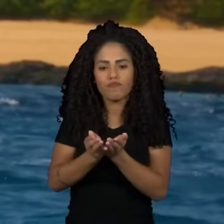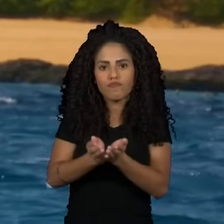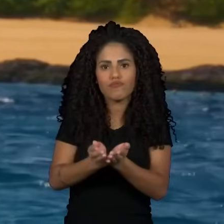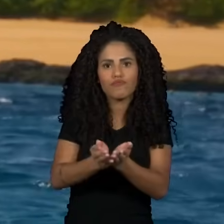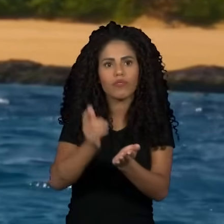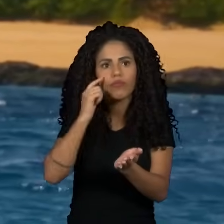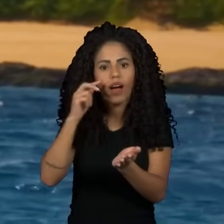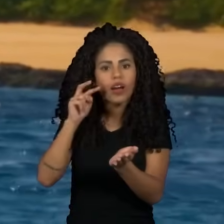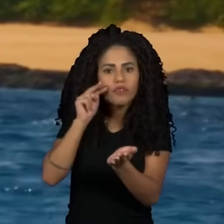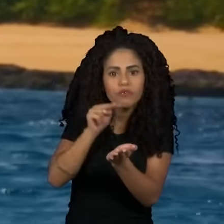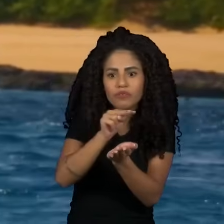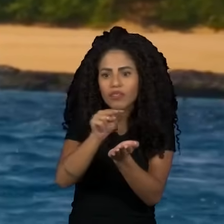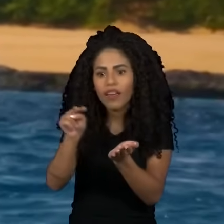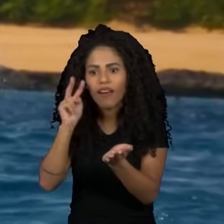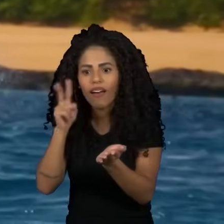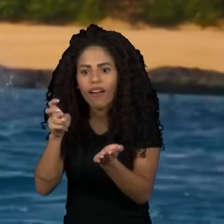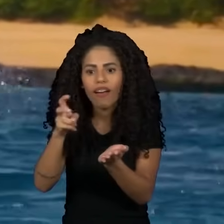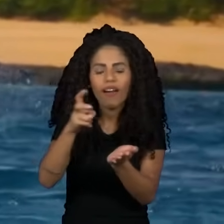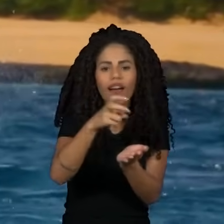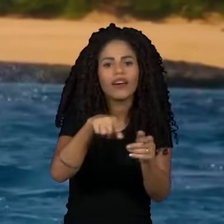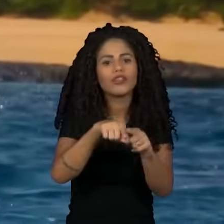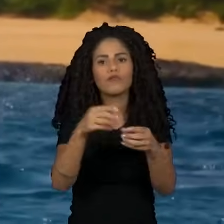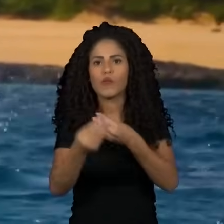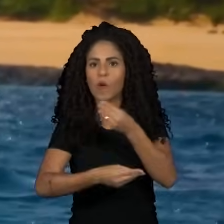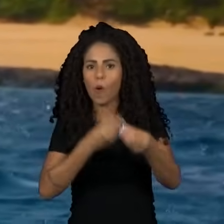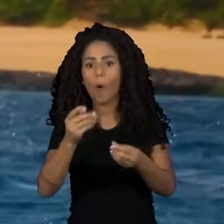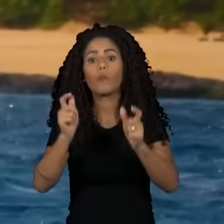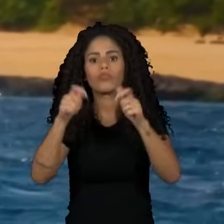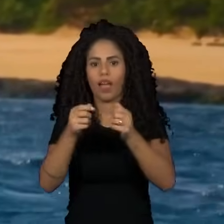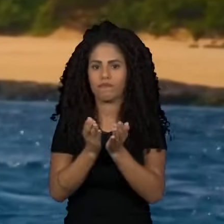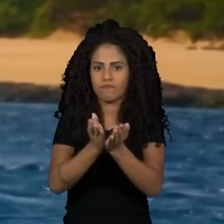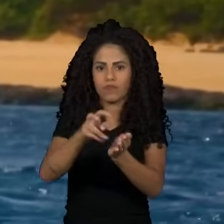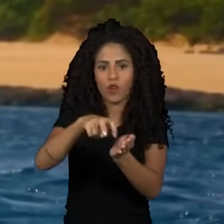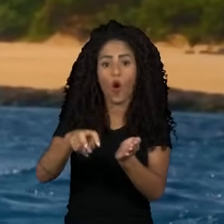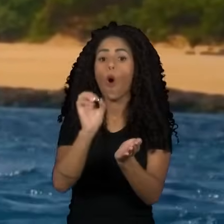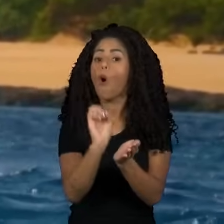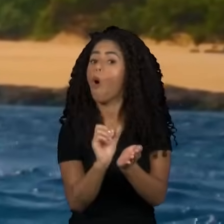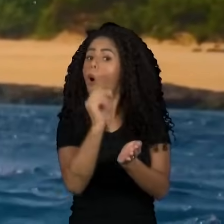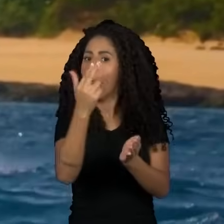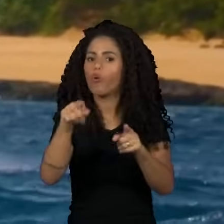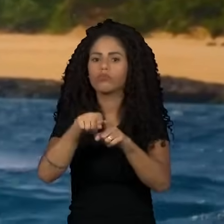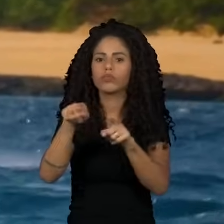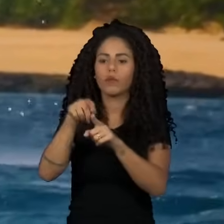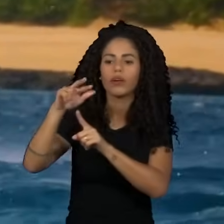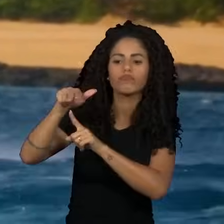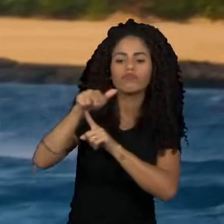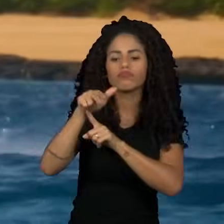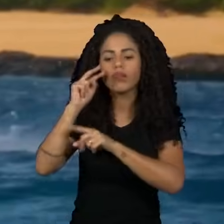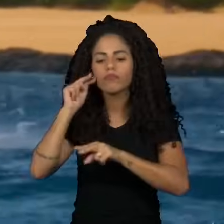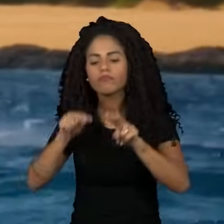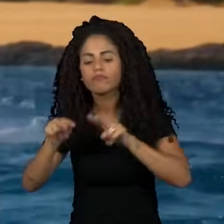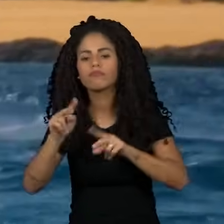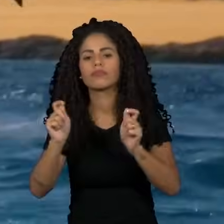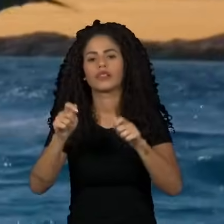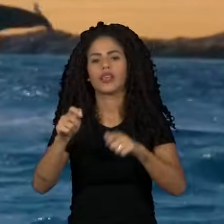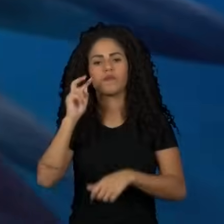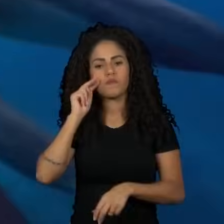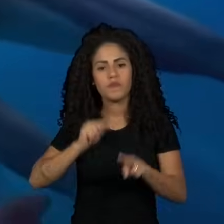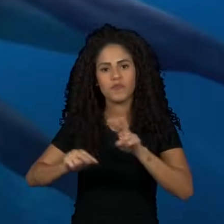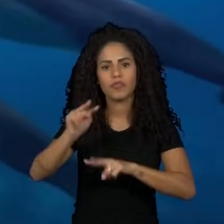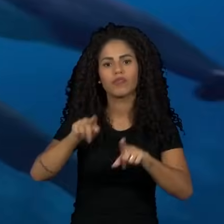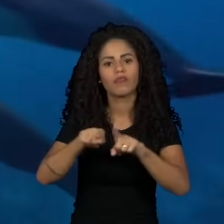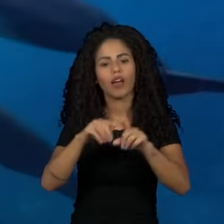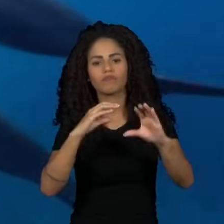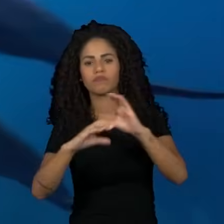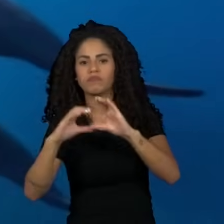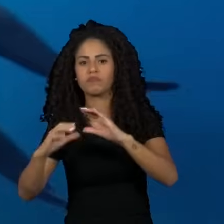golfinhos se comunicam através dos sons e também das atividades aéreas. Então, quando eles estão realizando essas atividades aéreas nas áreas, eles estão se comunicando entre si. É um animal que vem